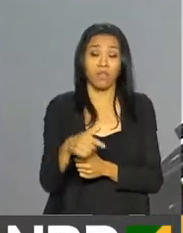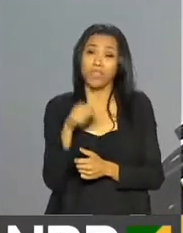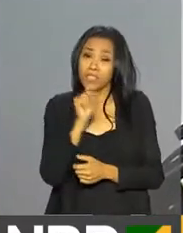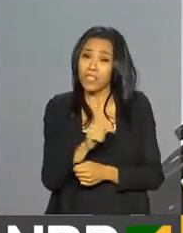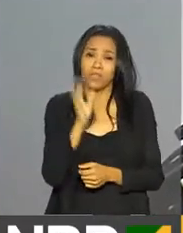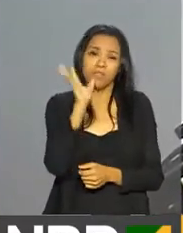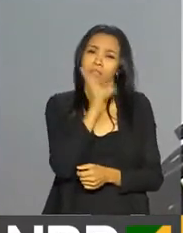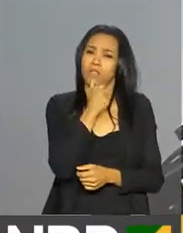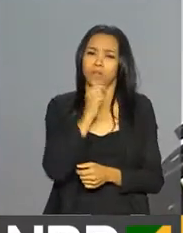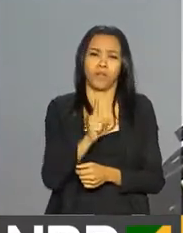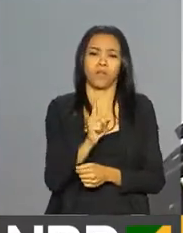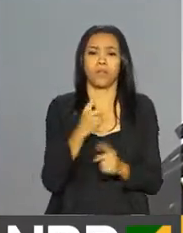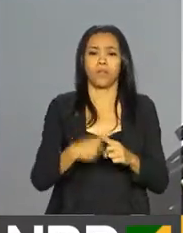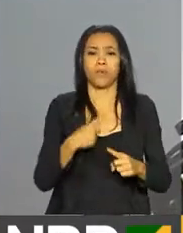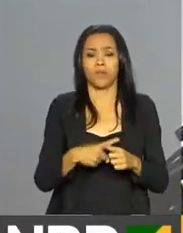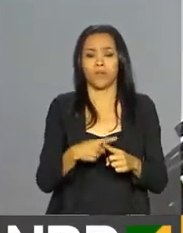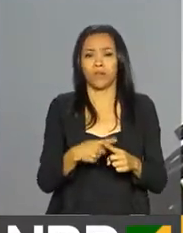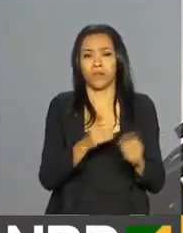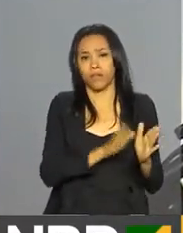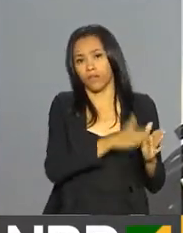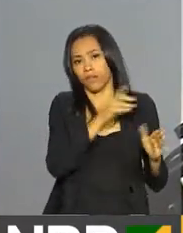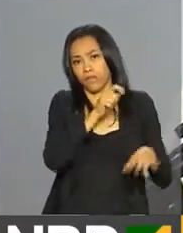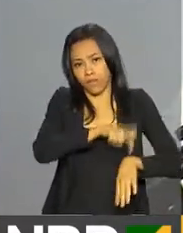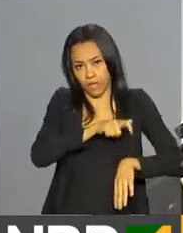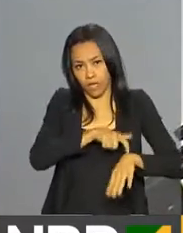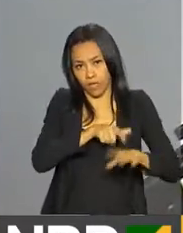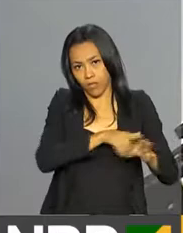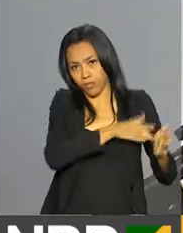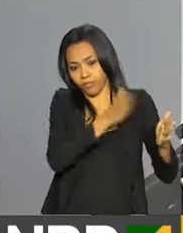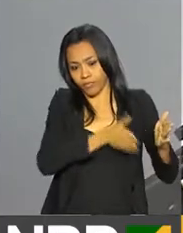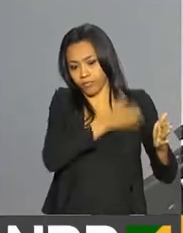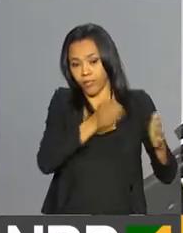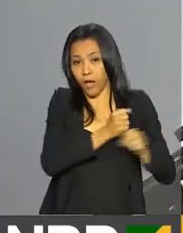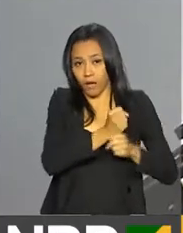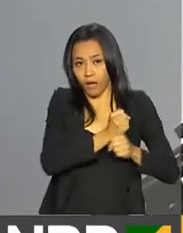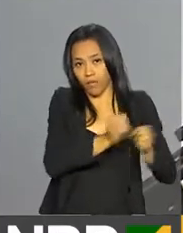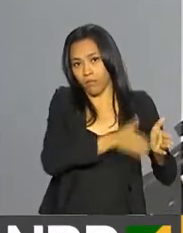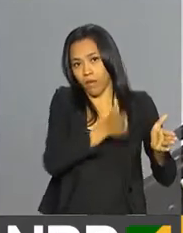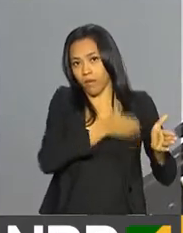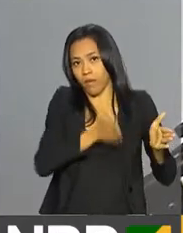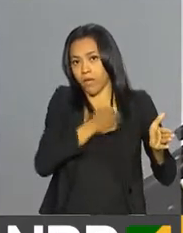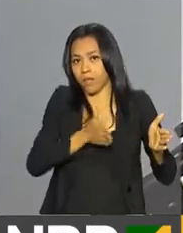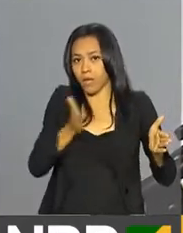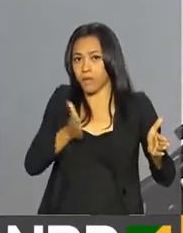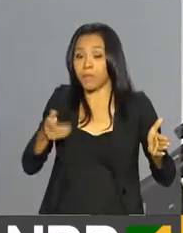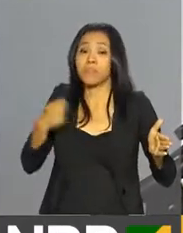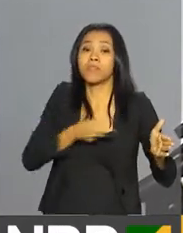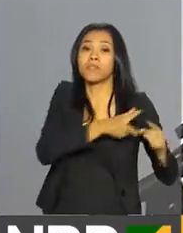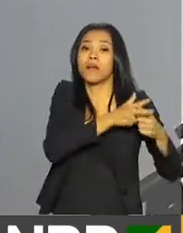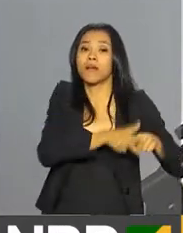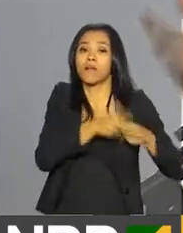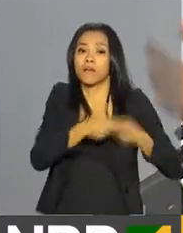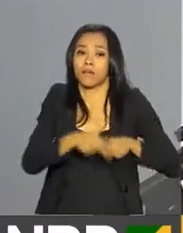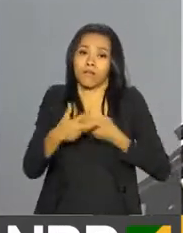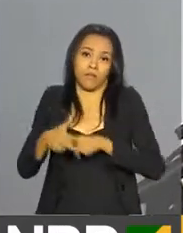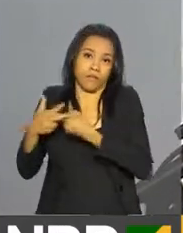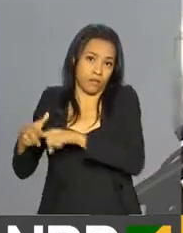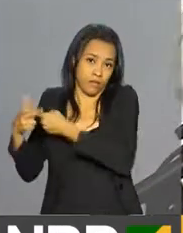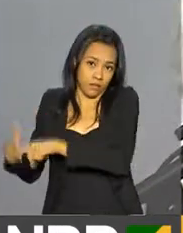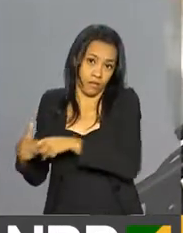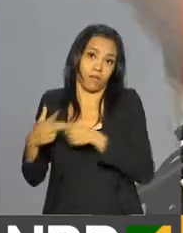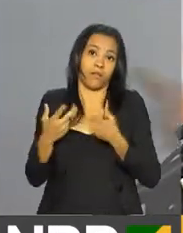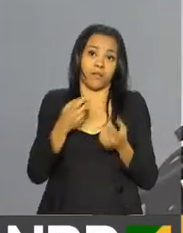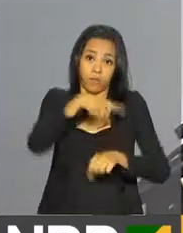choré de tempos em tempos o prefeito você tem que fazer uma revisão da previdência é no país em razão da faixa